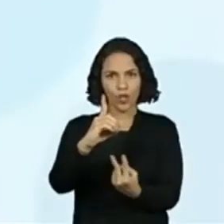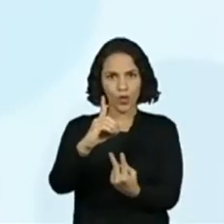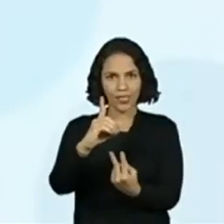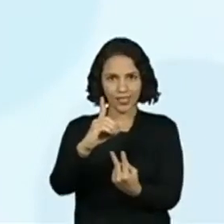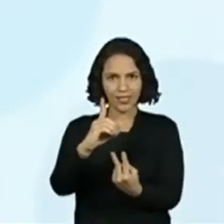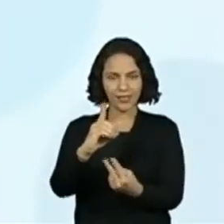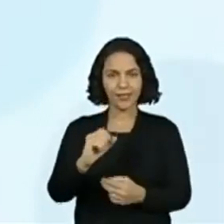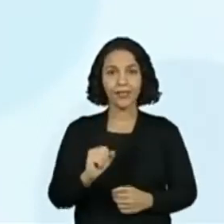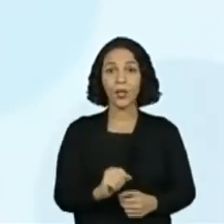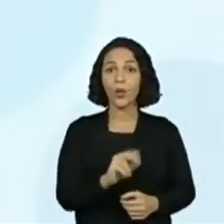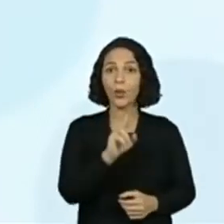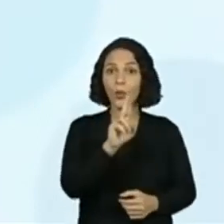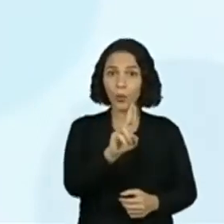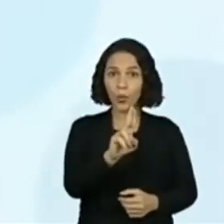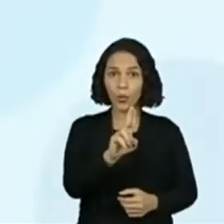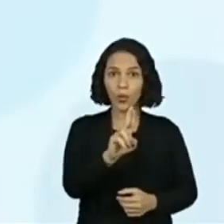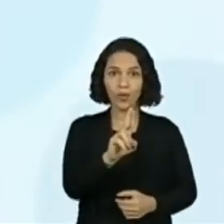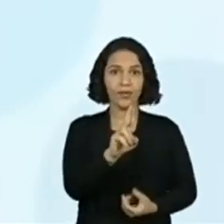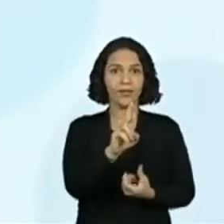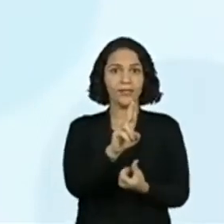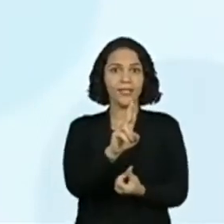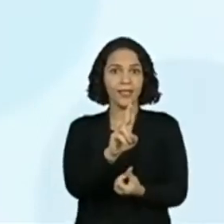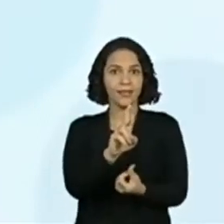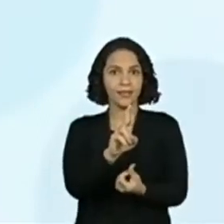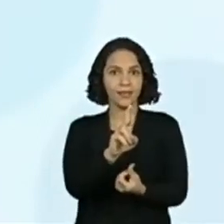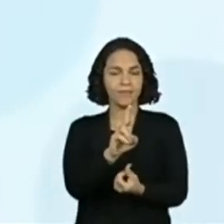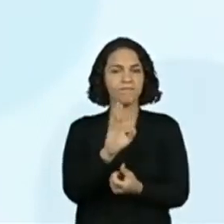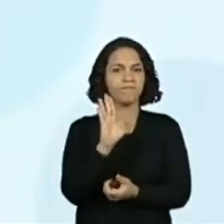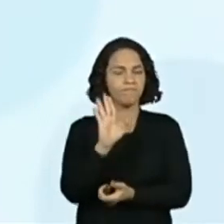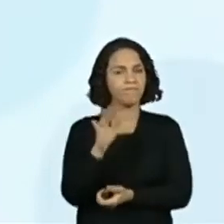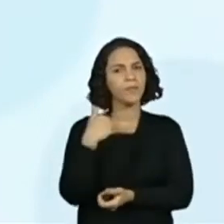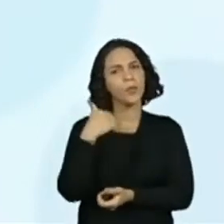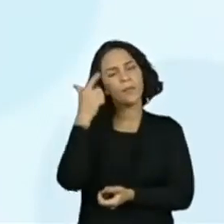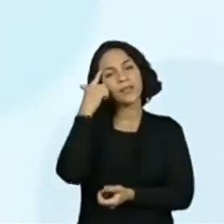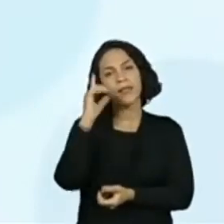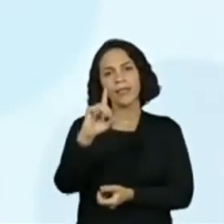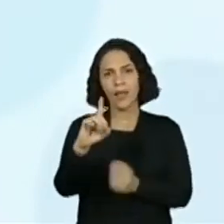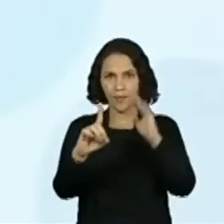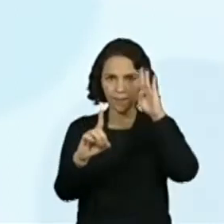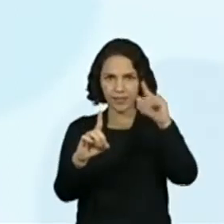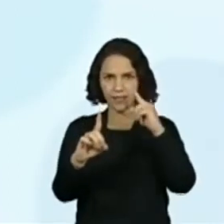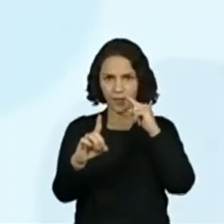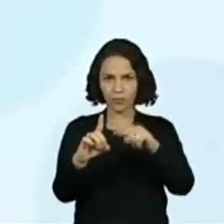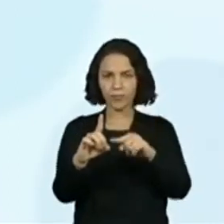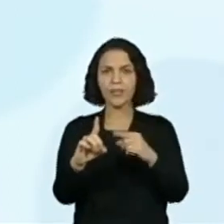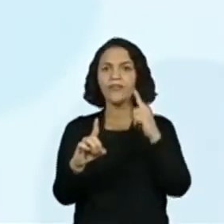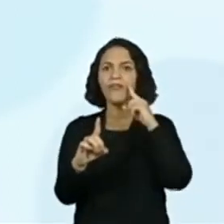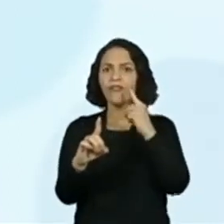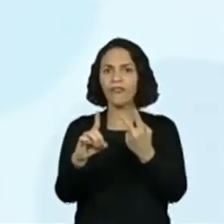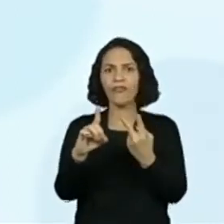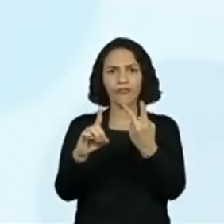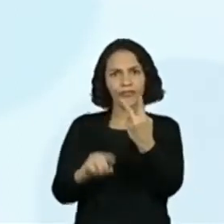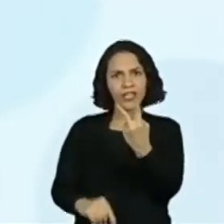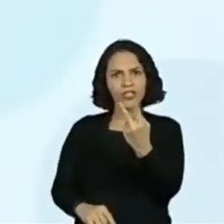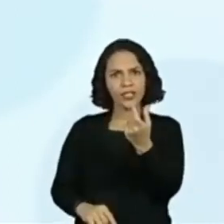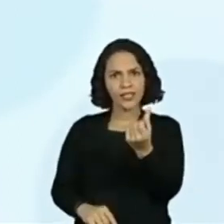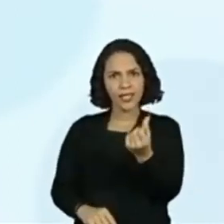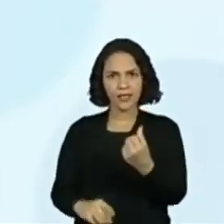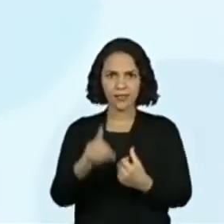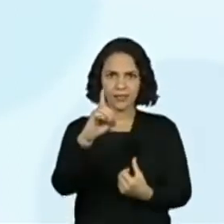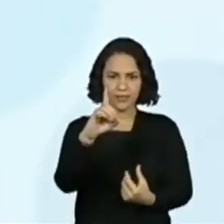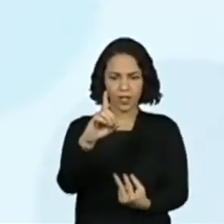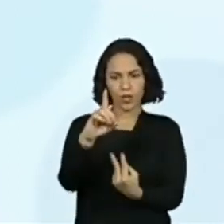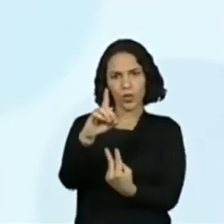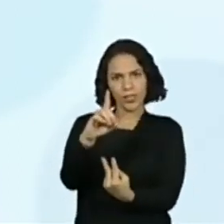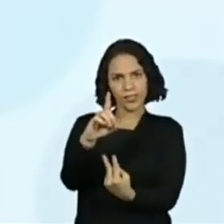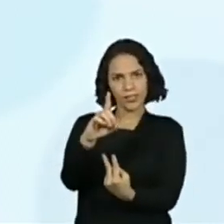Progenô? Pode, pode pensar assim, sim. Então, eu vou pensar primeiro nas dezenas do 26, que são 20